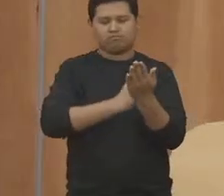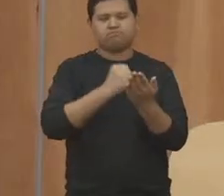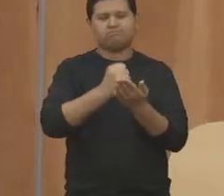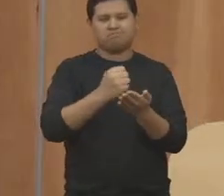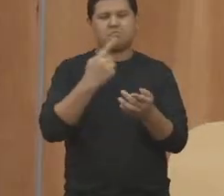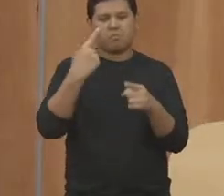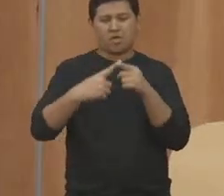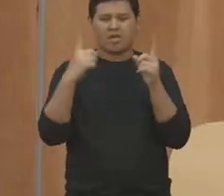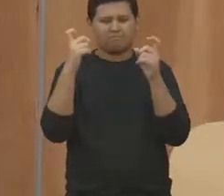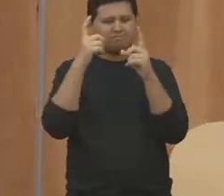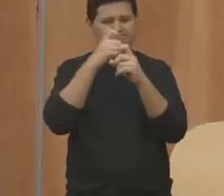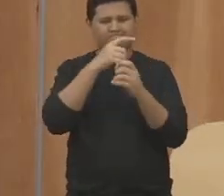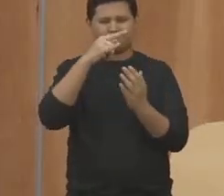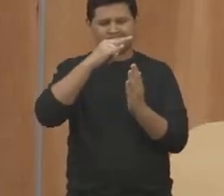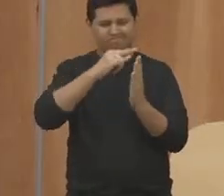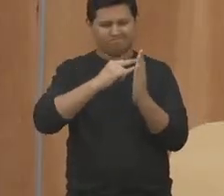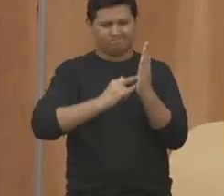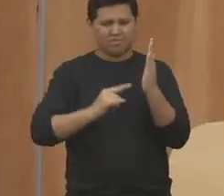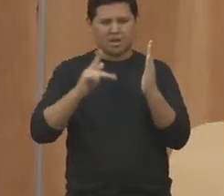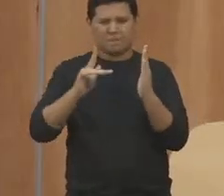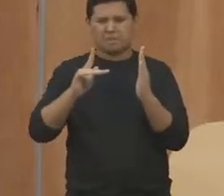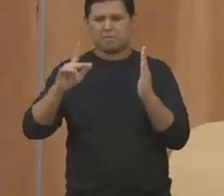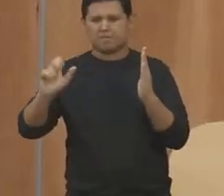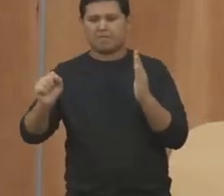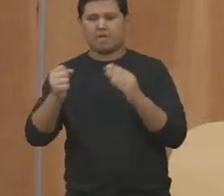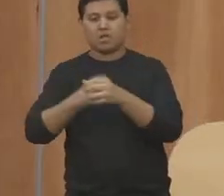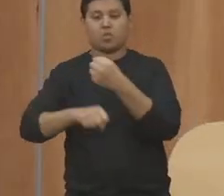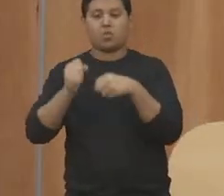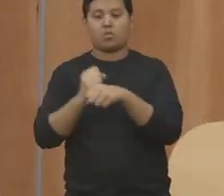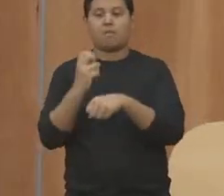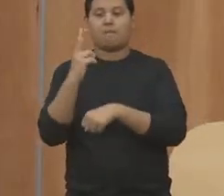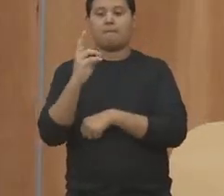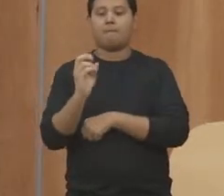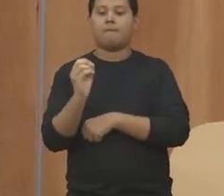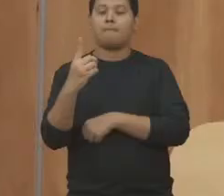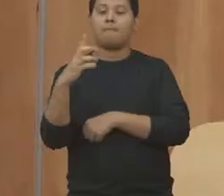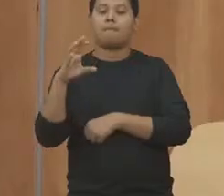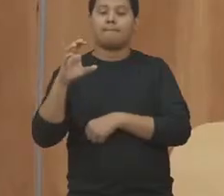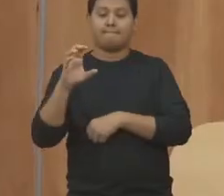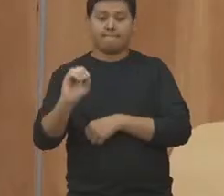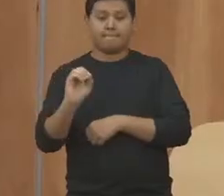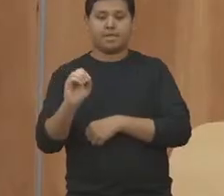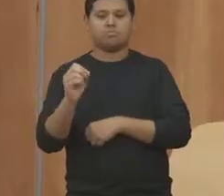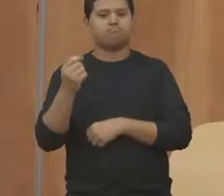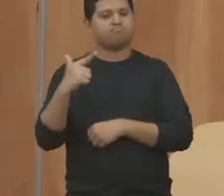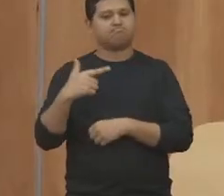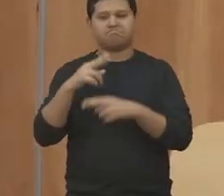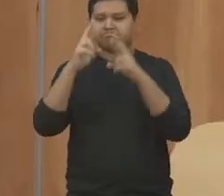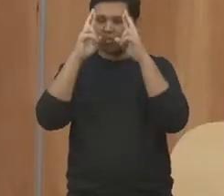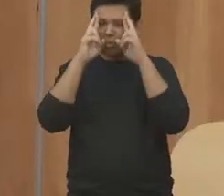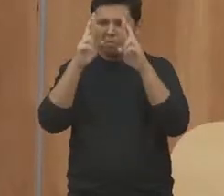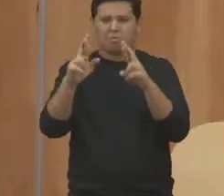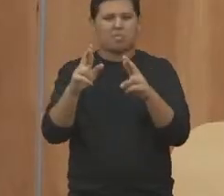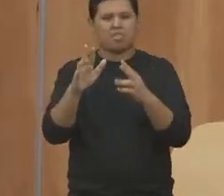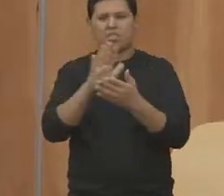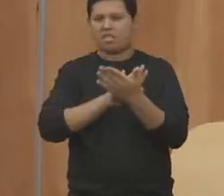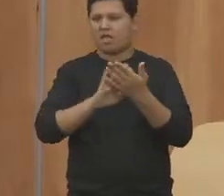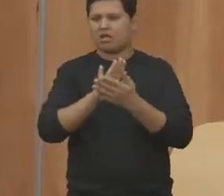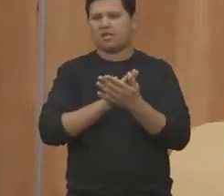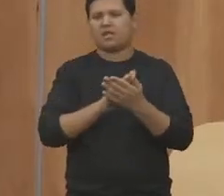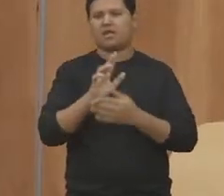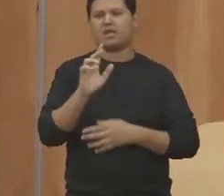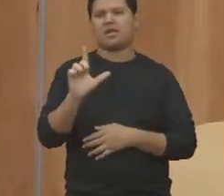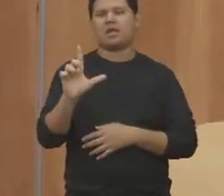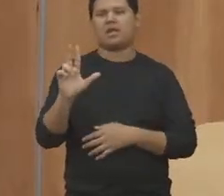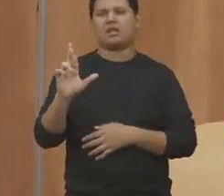bem complexo, ele é uma PPP de 2010, ele não respeita, inclusive, o limite da LRF